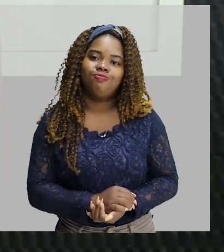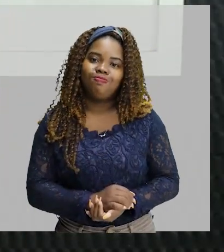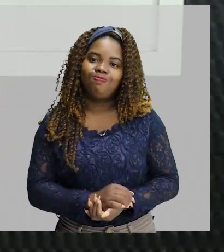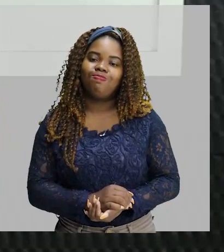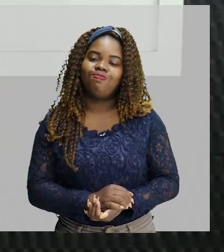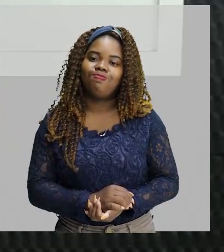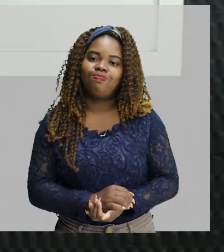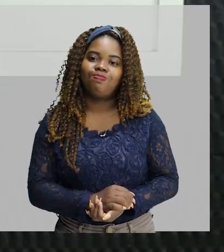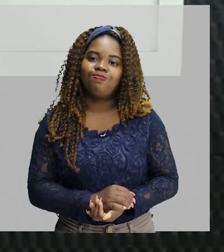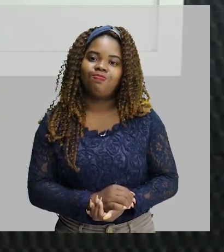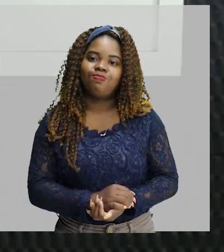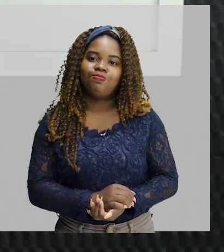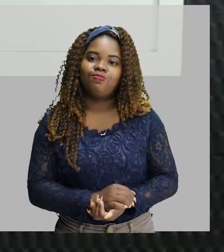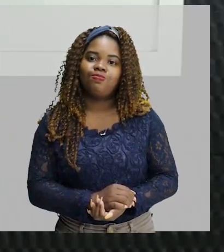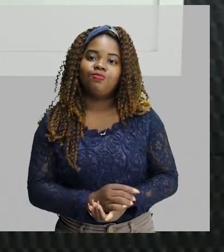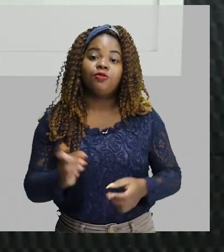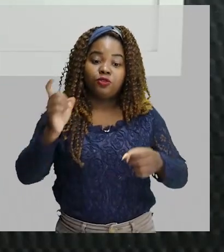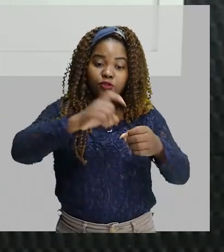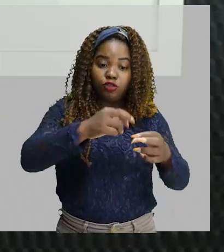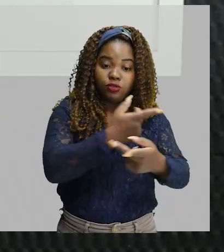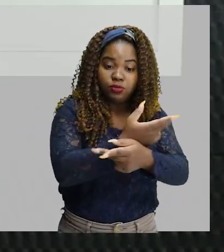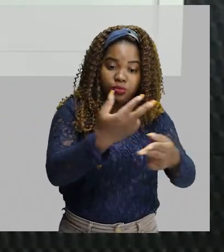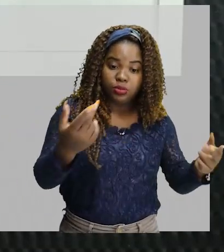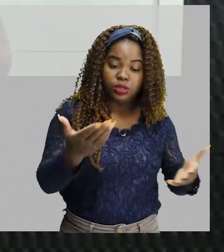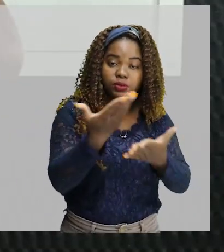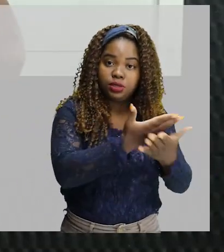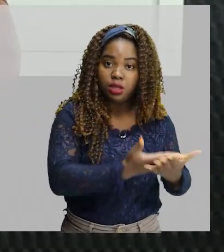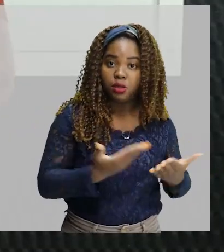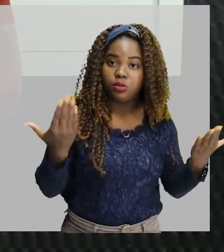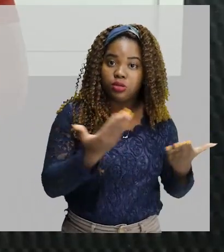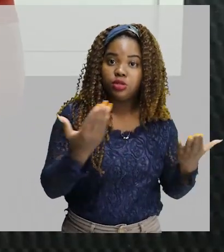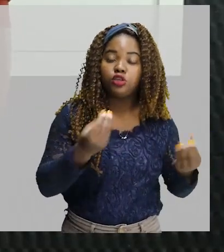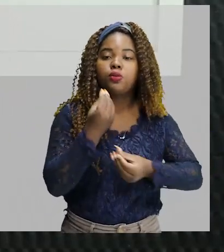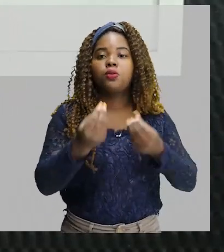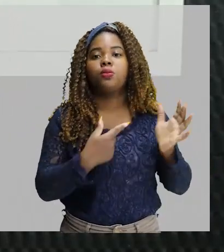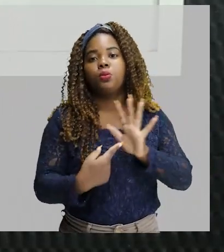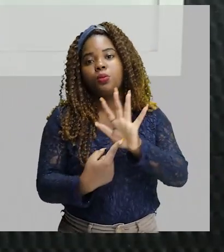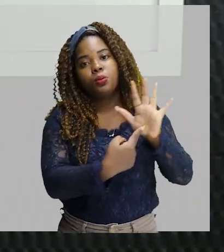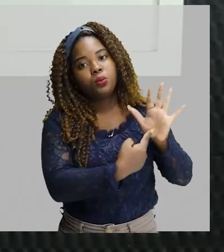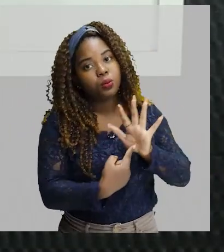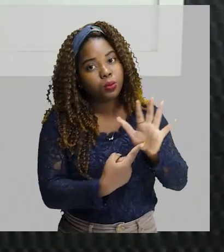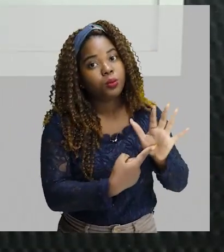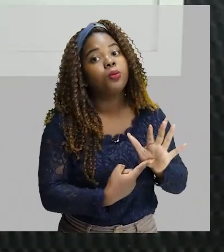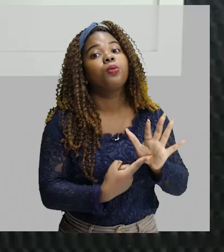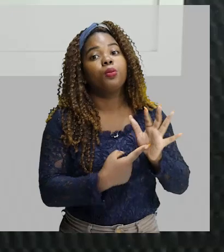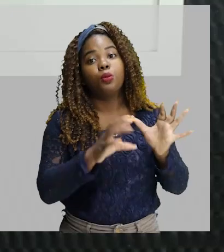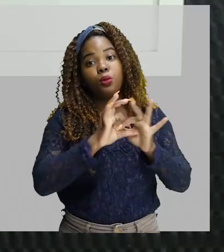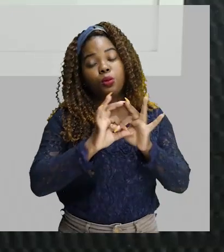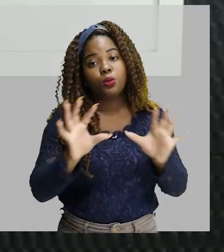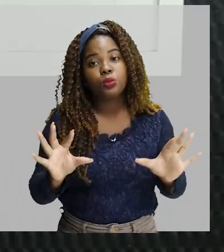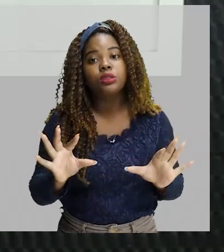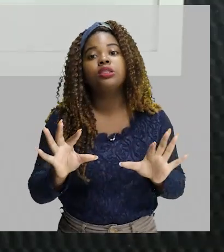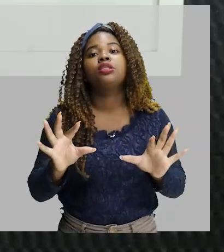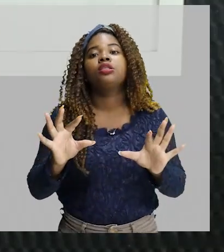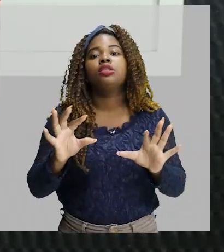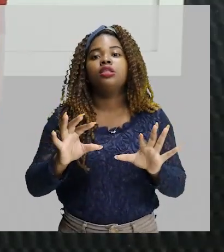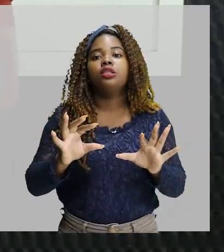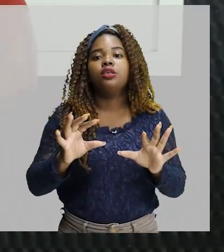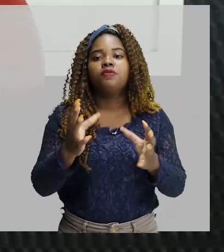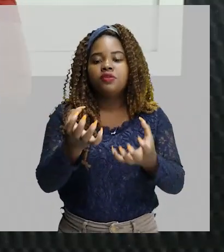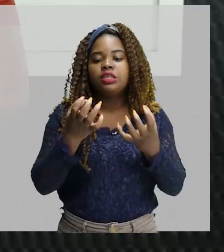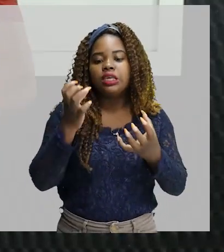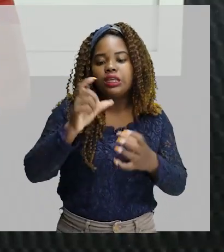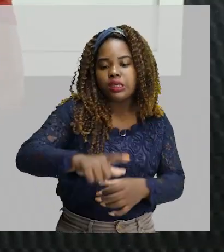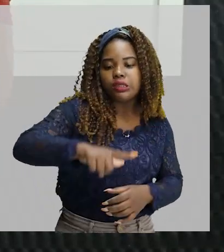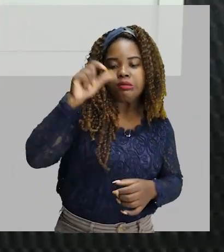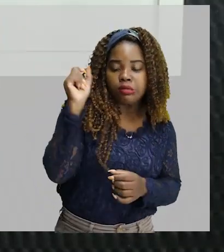disso, volte várias vezes e veja como foi apresentado o livre-arbítrio dentro da patrística de Santo Agostinho,